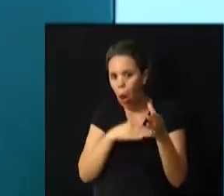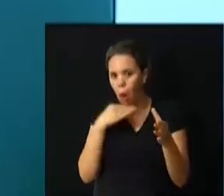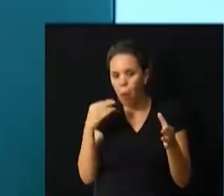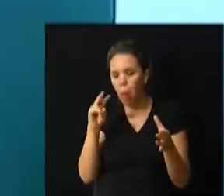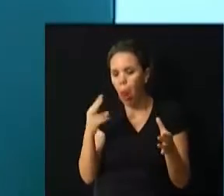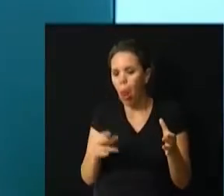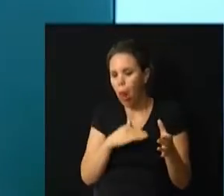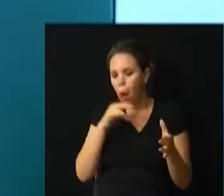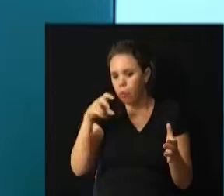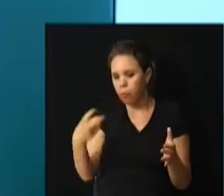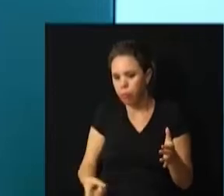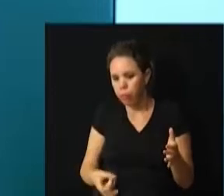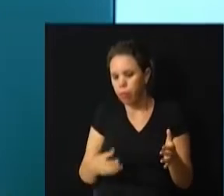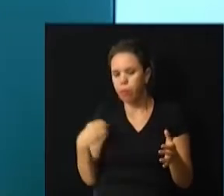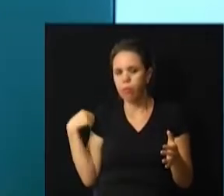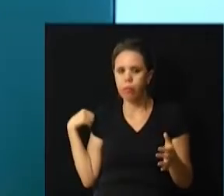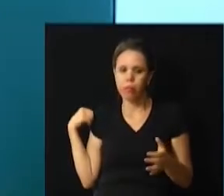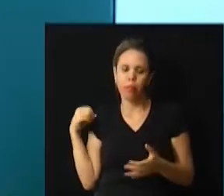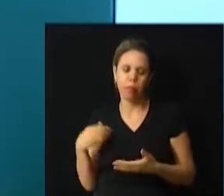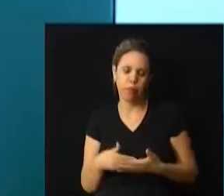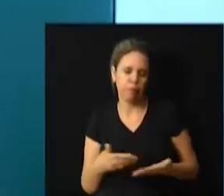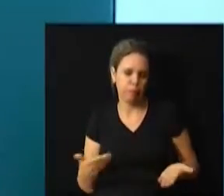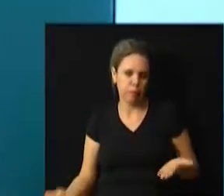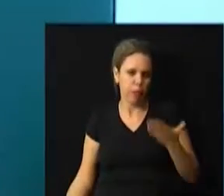uma criança menor que caia, né?